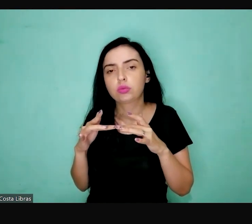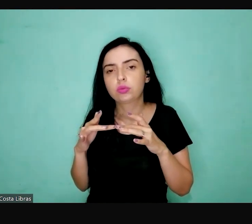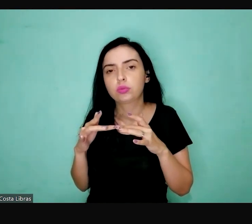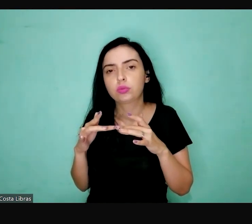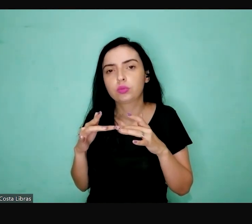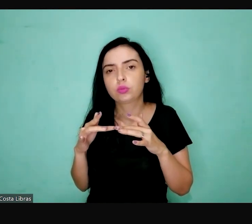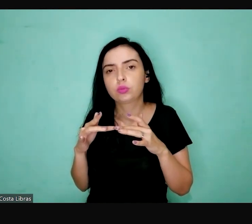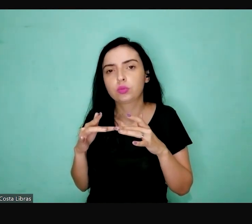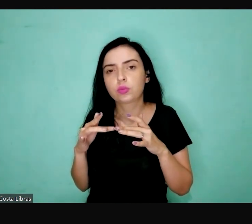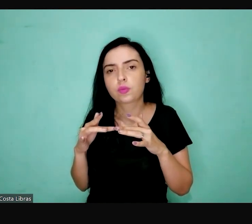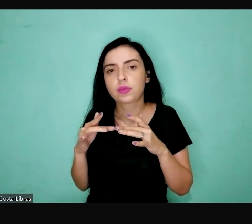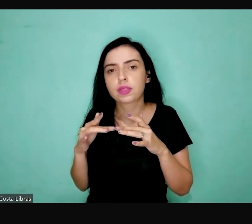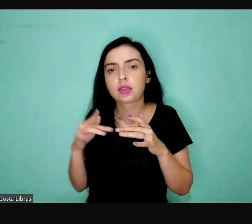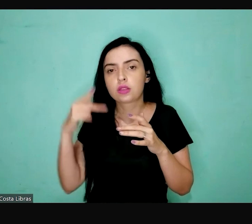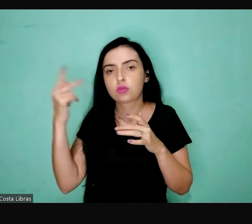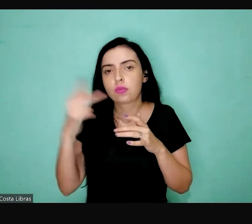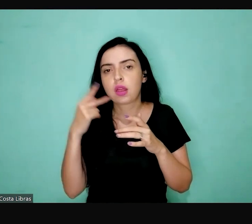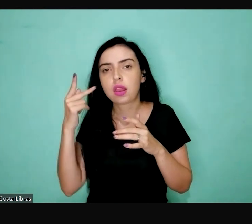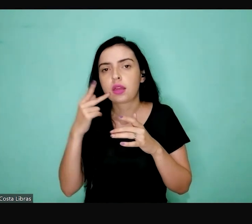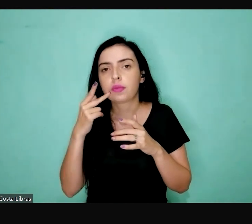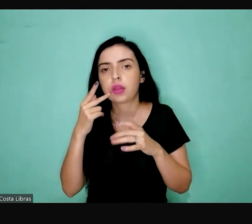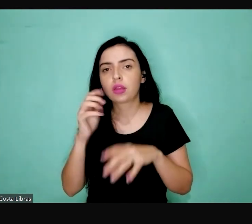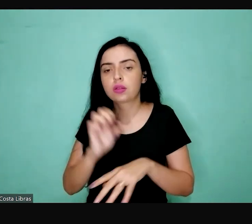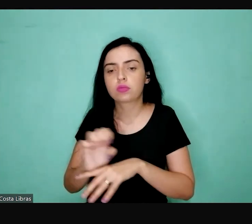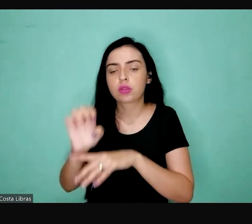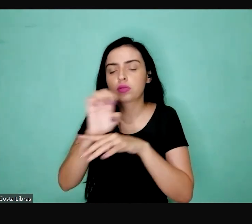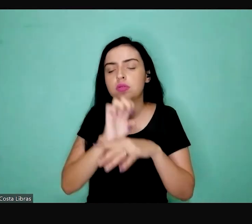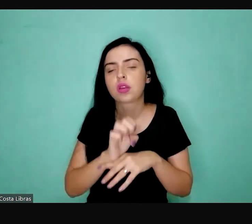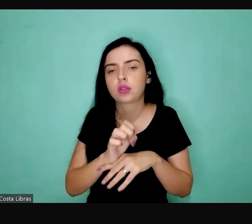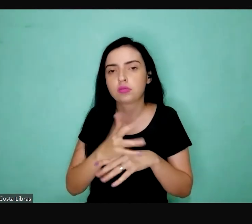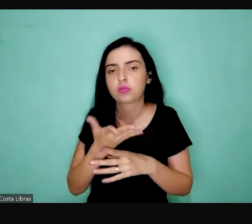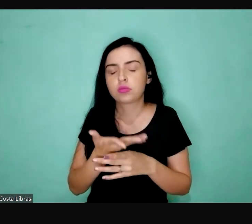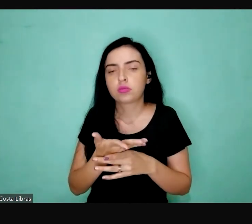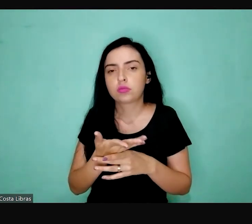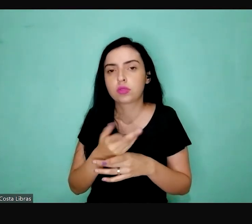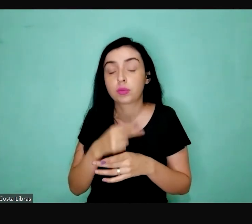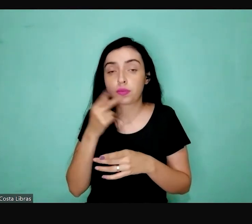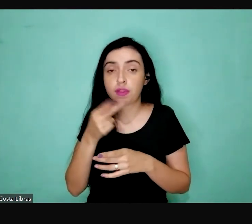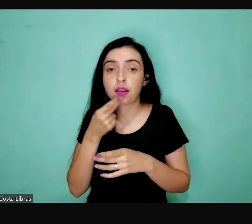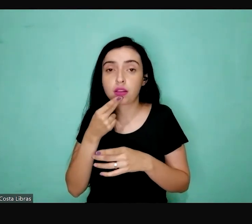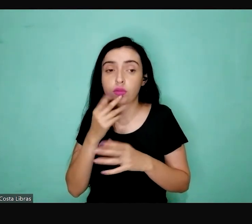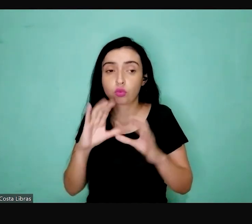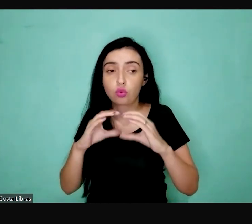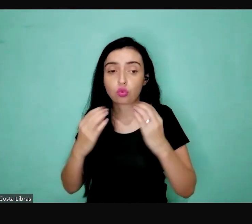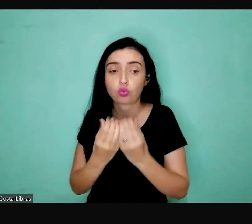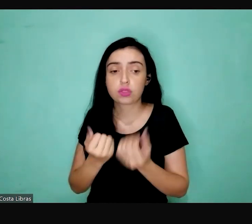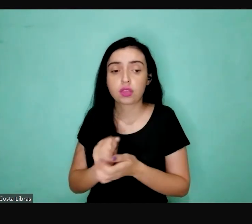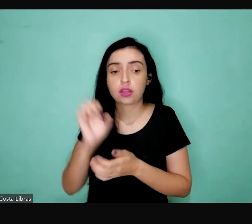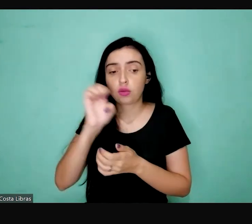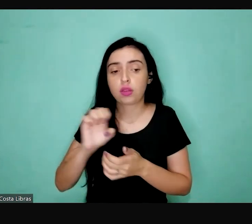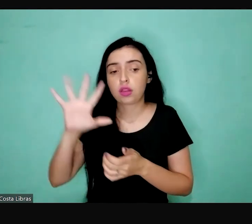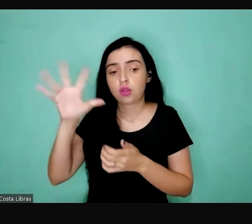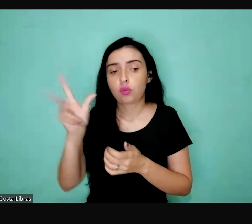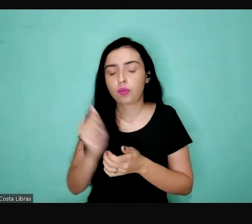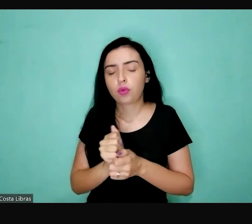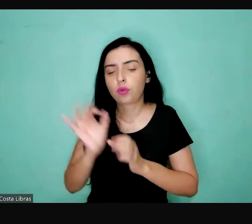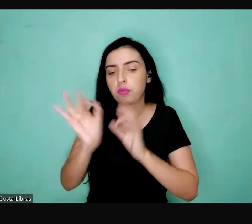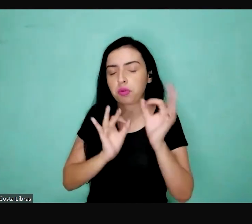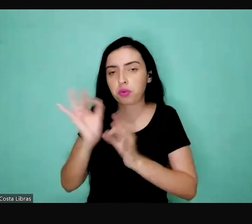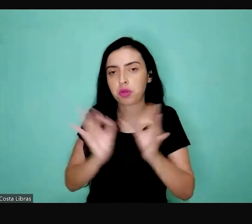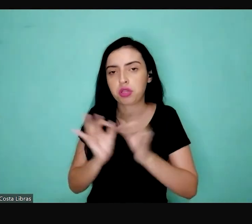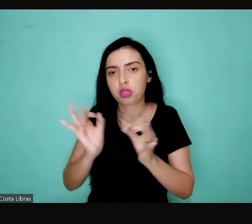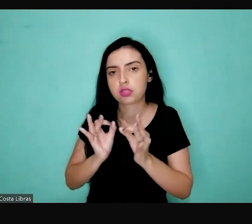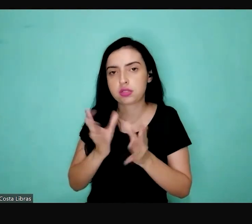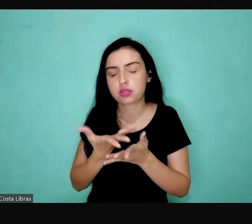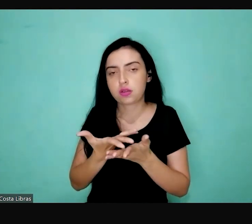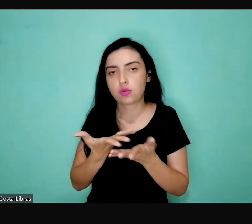por os parlamentos dos Estados europeus. Devo dizer que no Conselho da Europa, que é a organização na